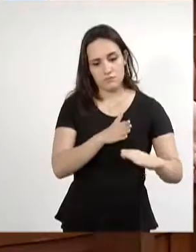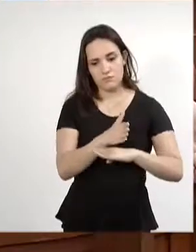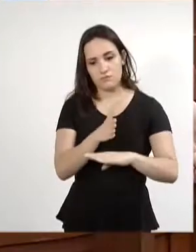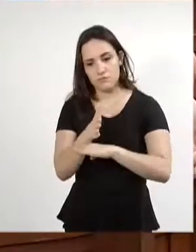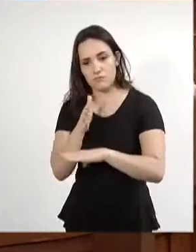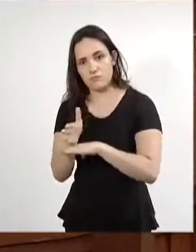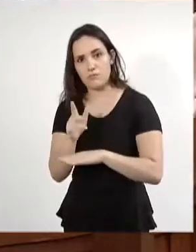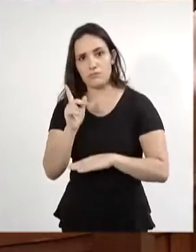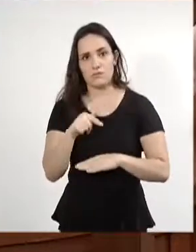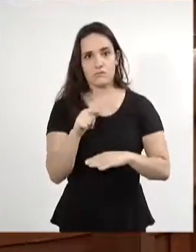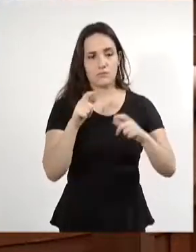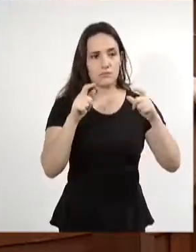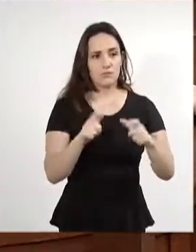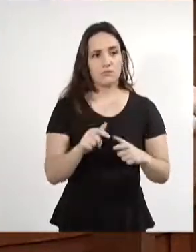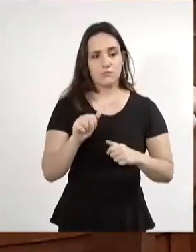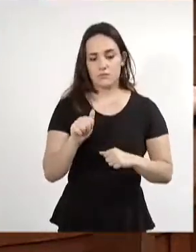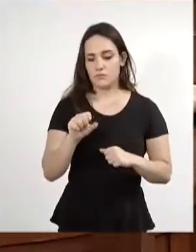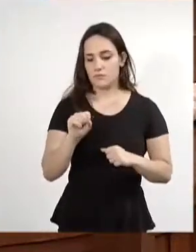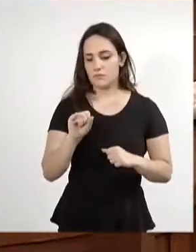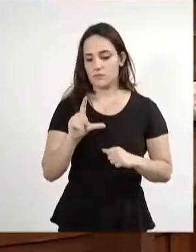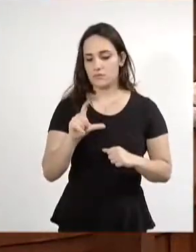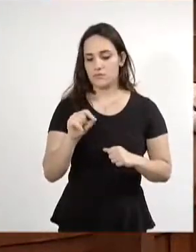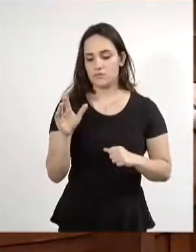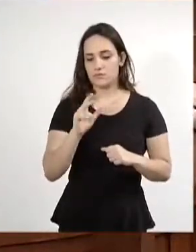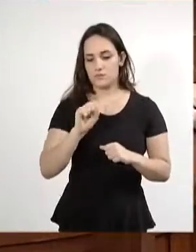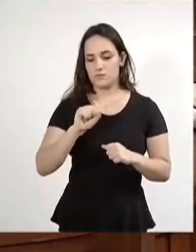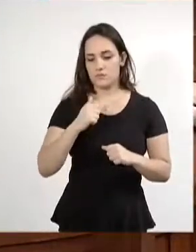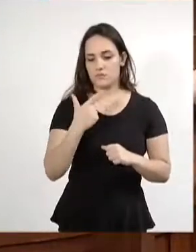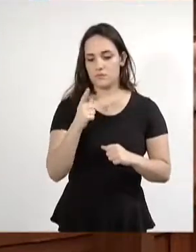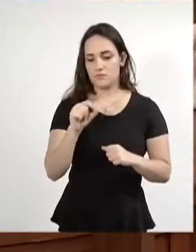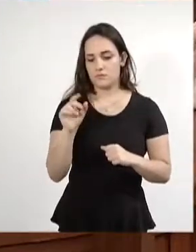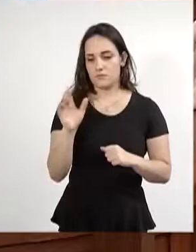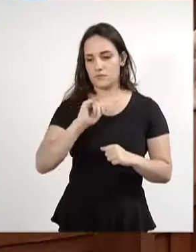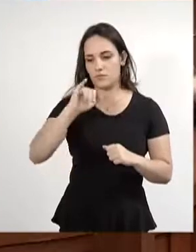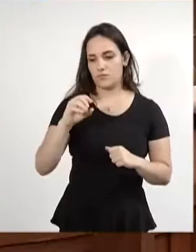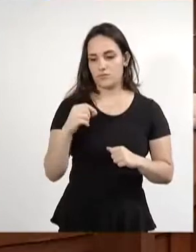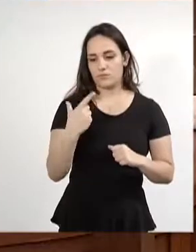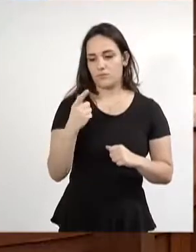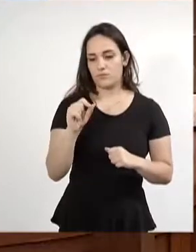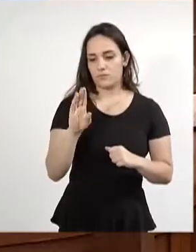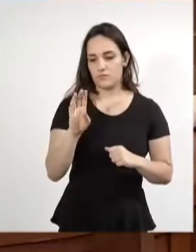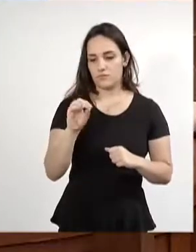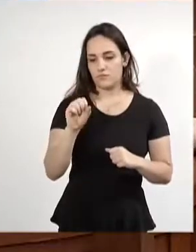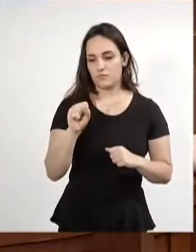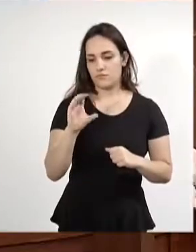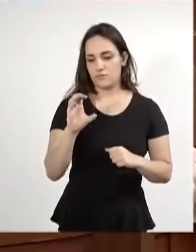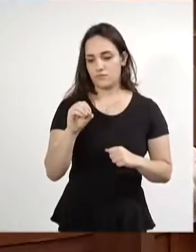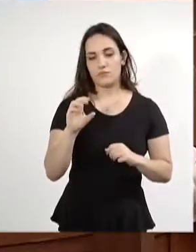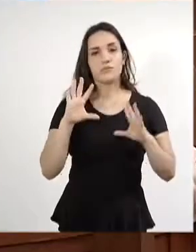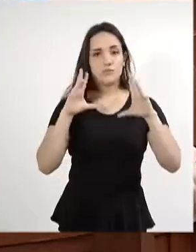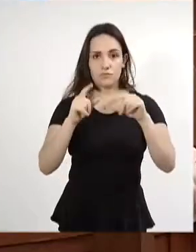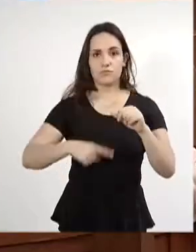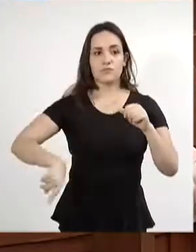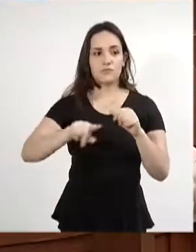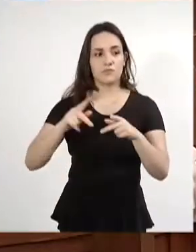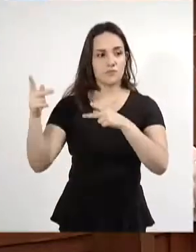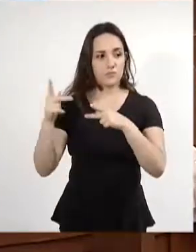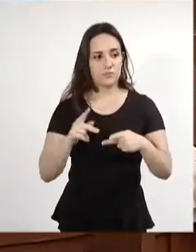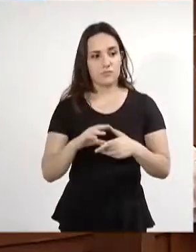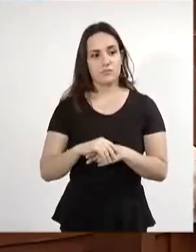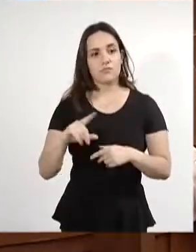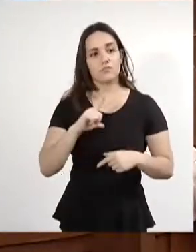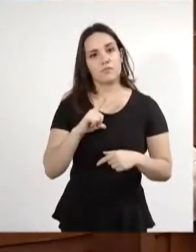Bosco, e todos aqui os deputados da frente parlamentar estão convidados, onde